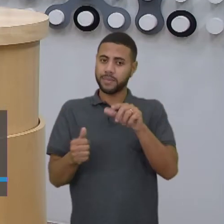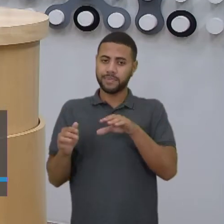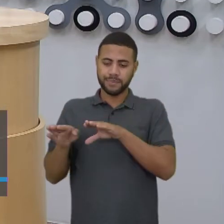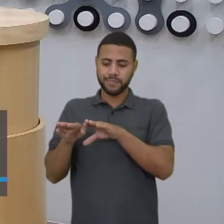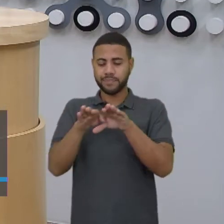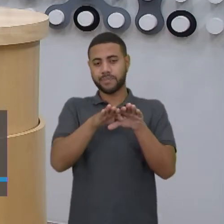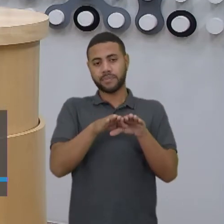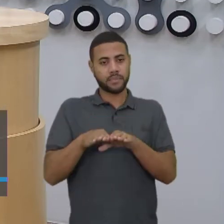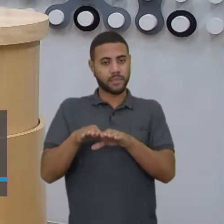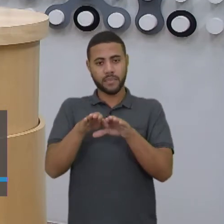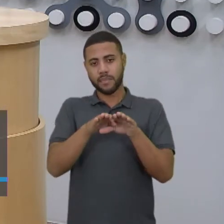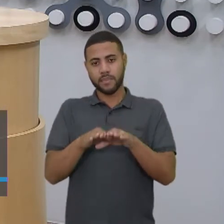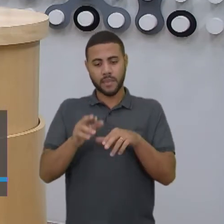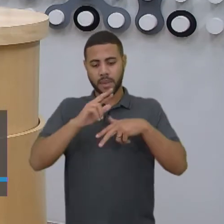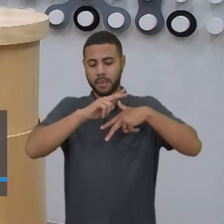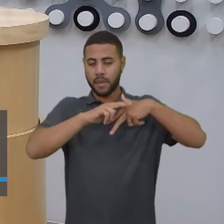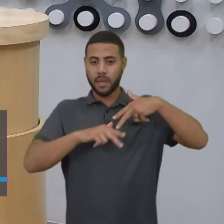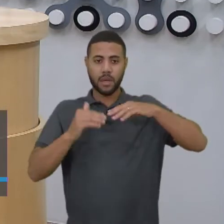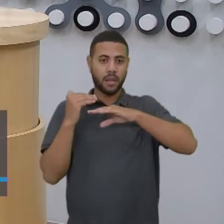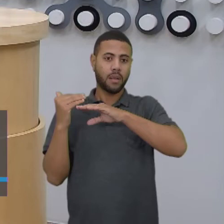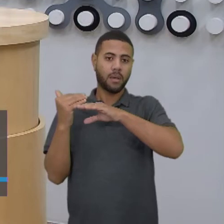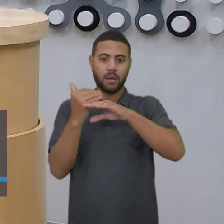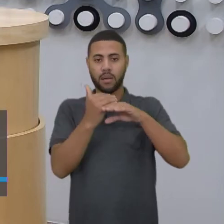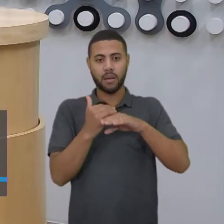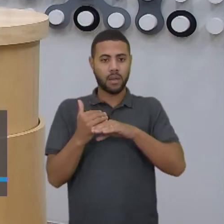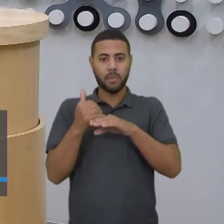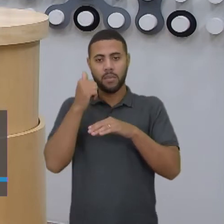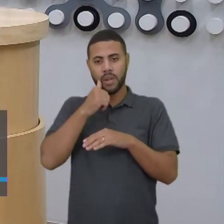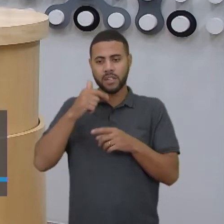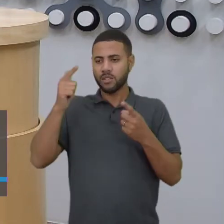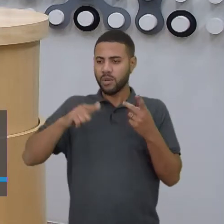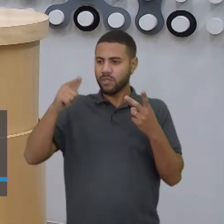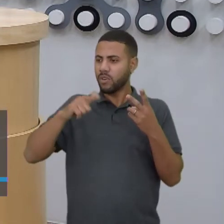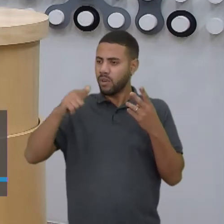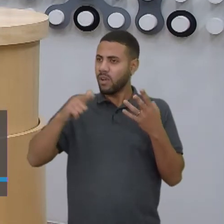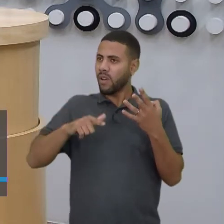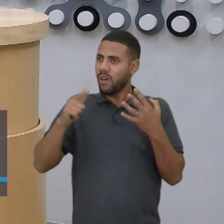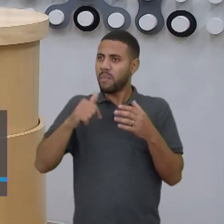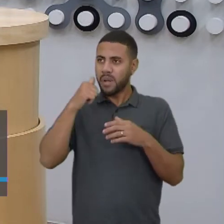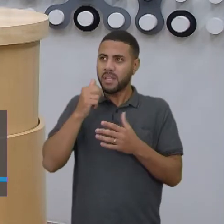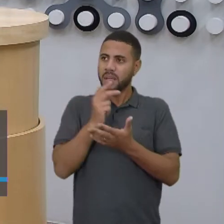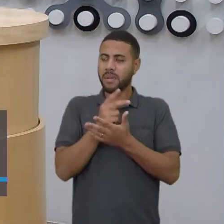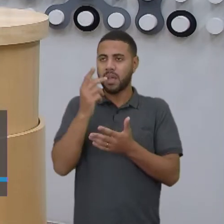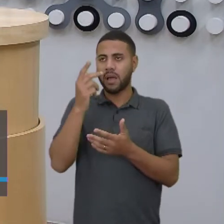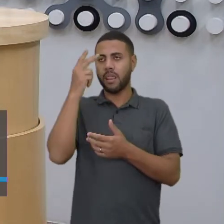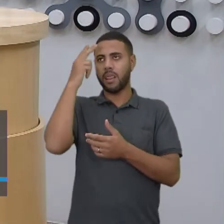de gênero. E aí, quando você escutar muitas mulheres narrando futebol, nossa, é normal. O